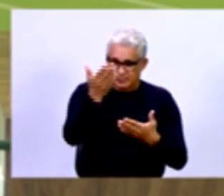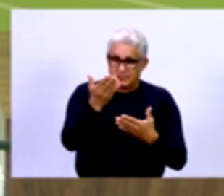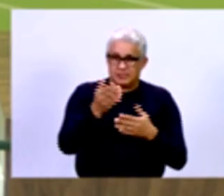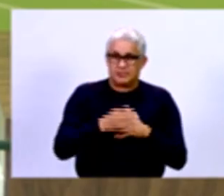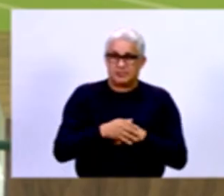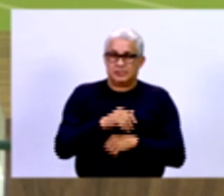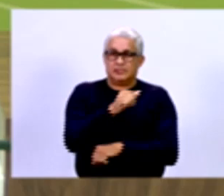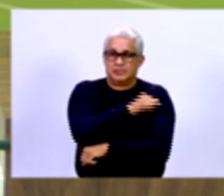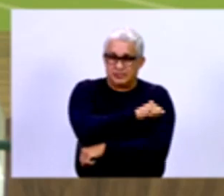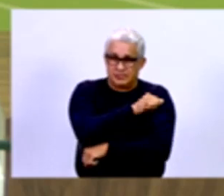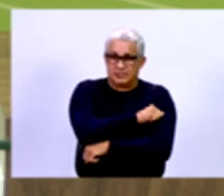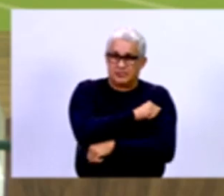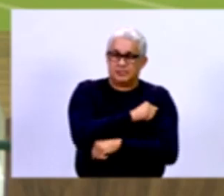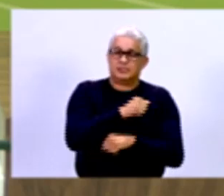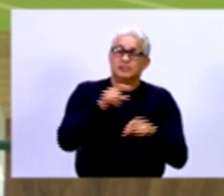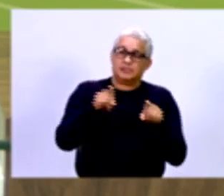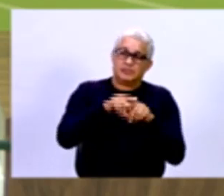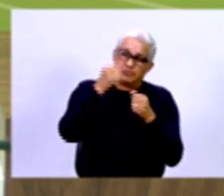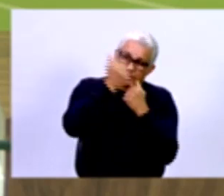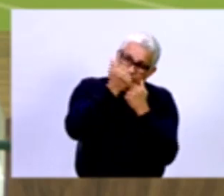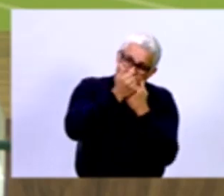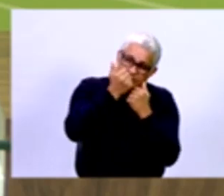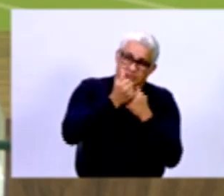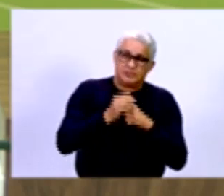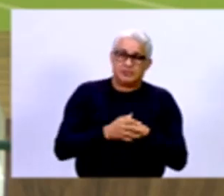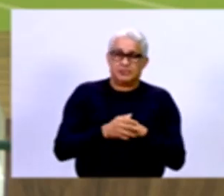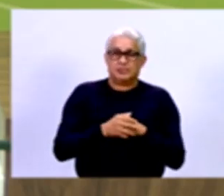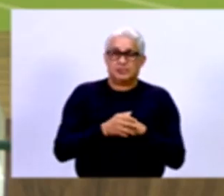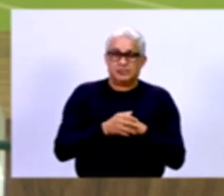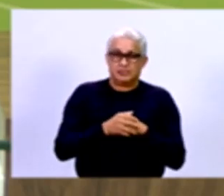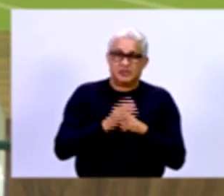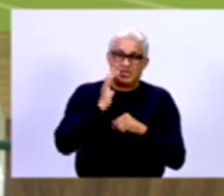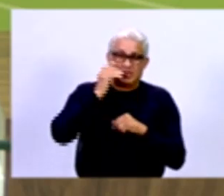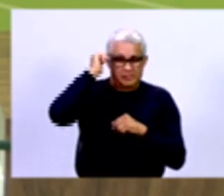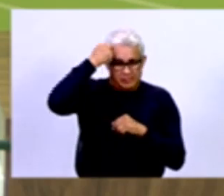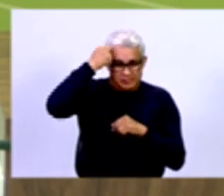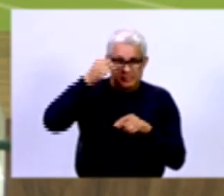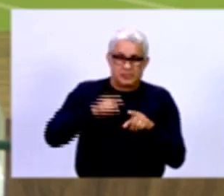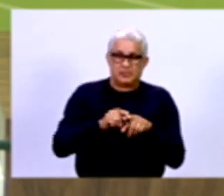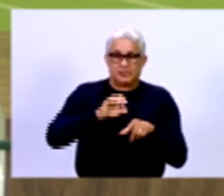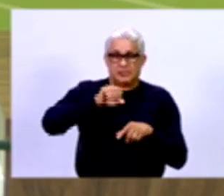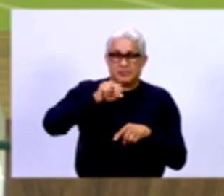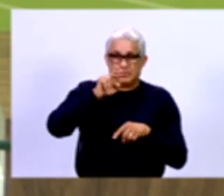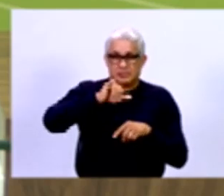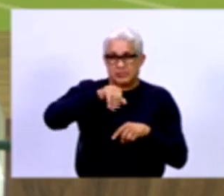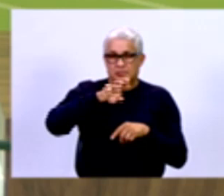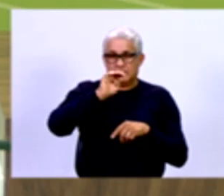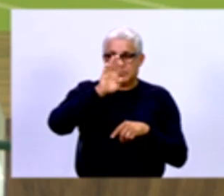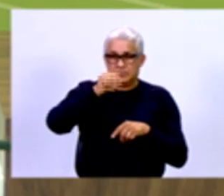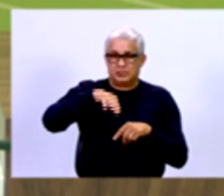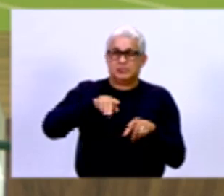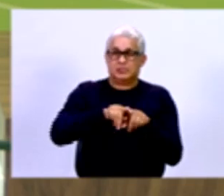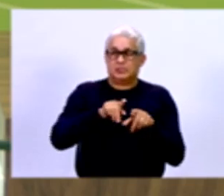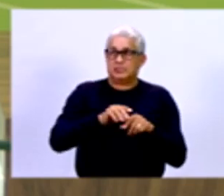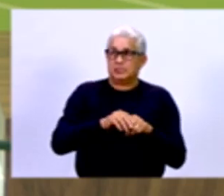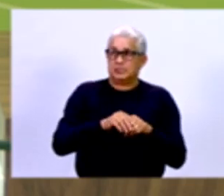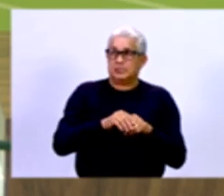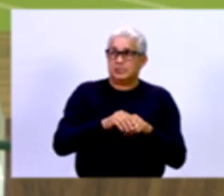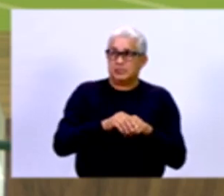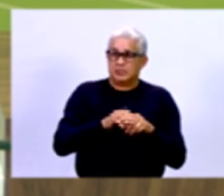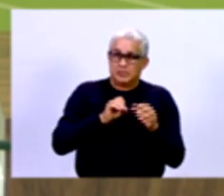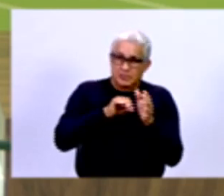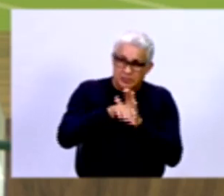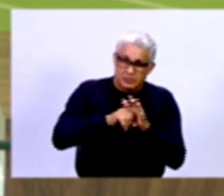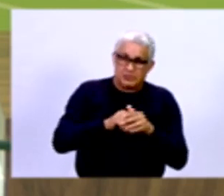aos alunos, os tutores, o pessoal Ouro Preto, Cujubim, Presidente Médici, Plácido de Castro. E eu vou ler algumas das perguntas que foram enviadas para o